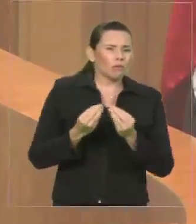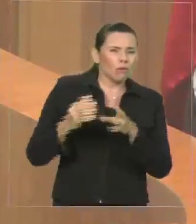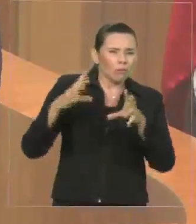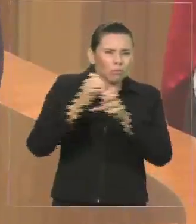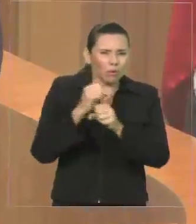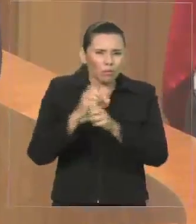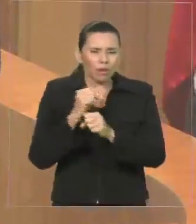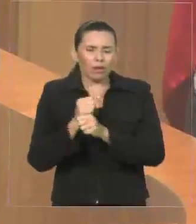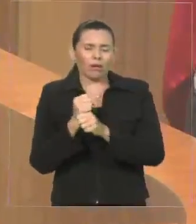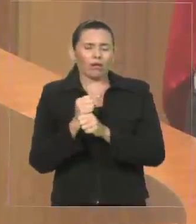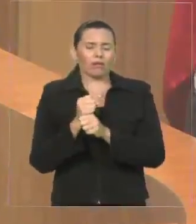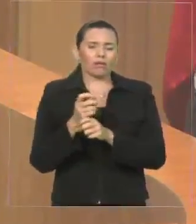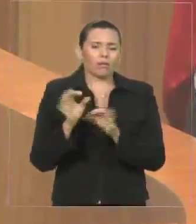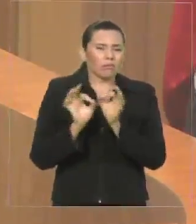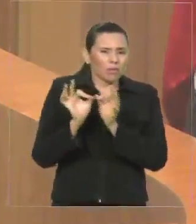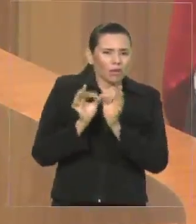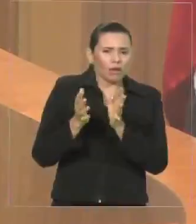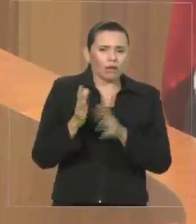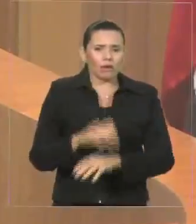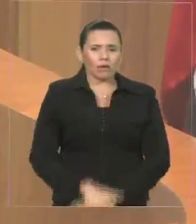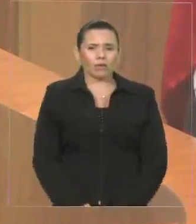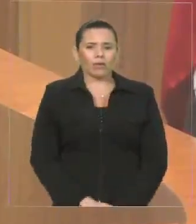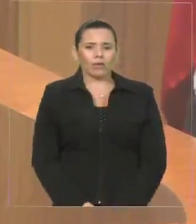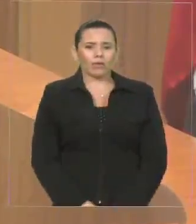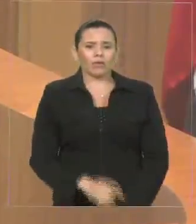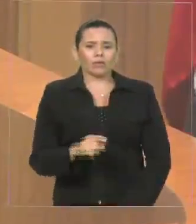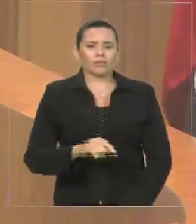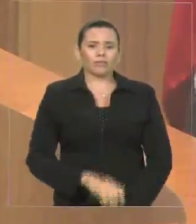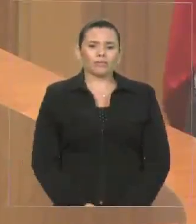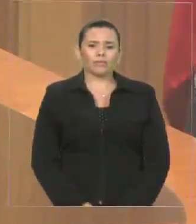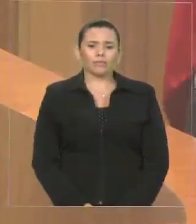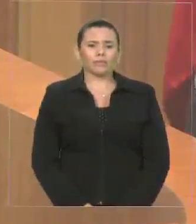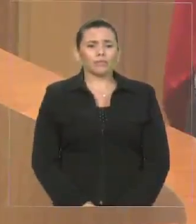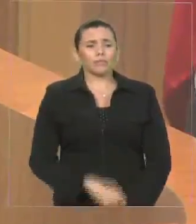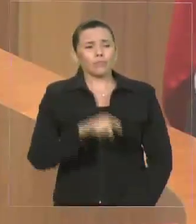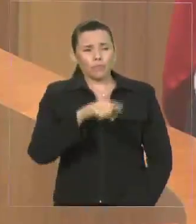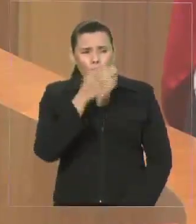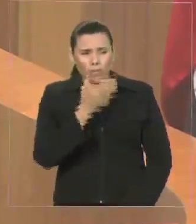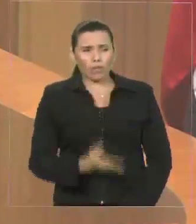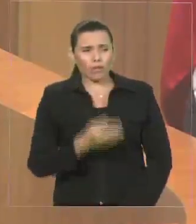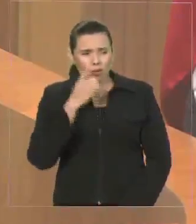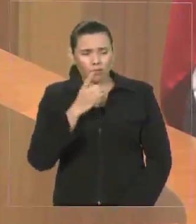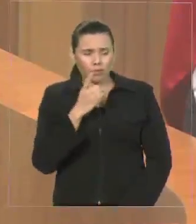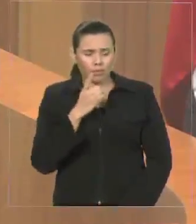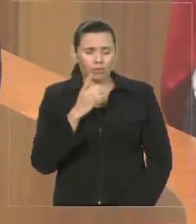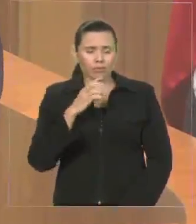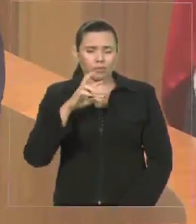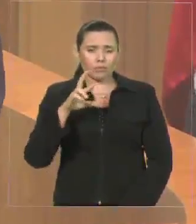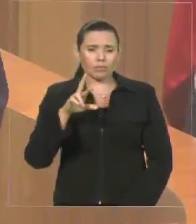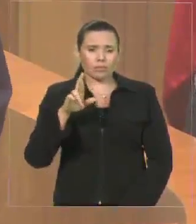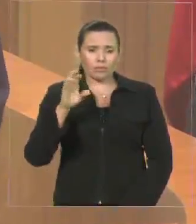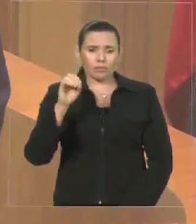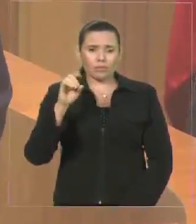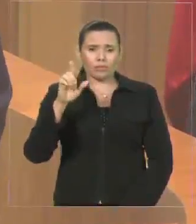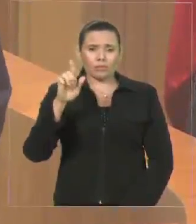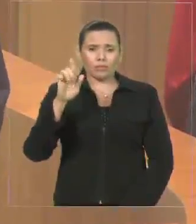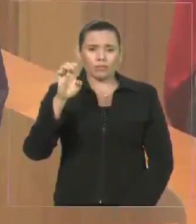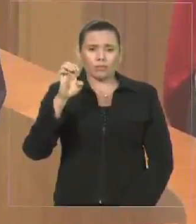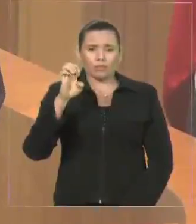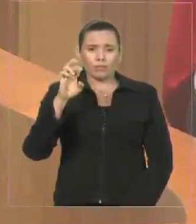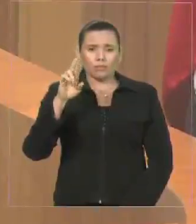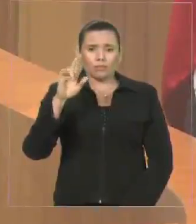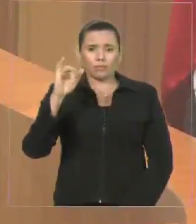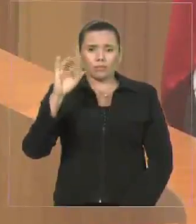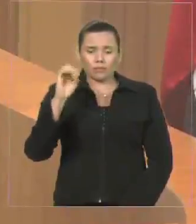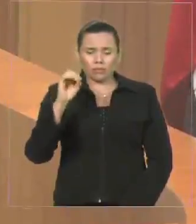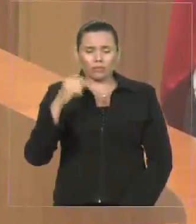de licitação e inexigibilidade. Vossa Excelência, deputado Rogério Cafeteira, e aí eu quero pedir, e aí Vossa Excelência já